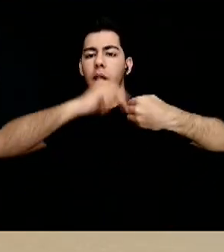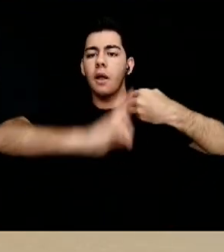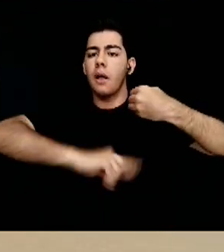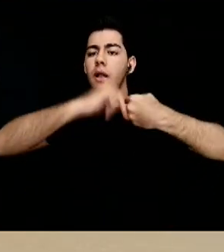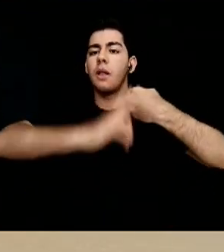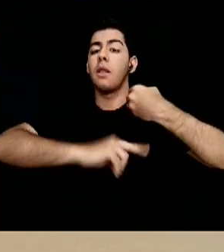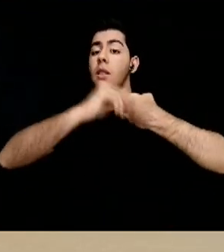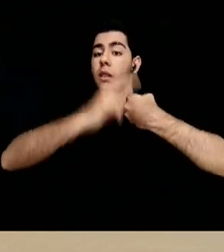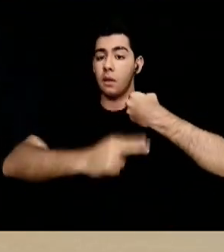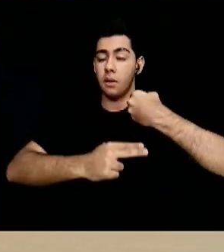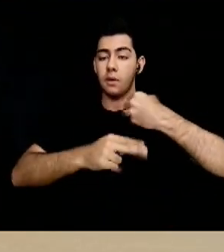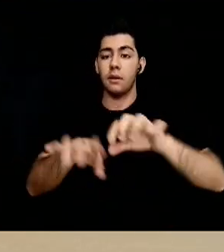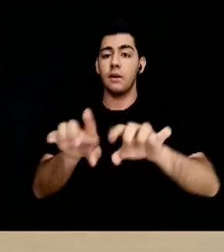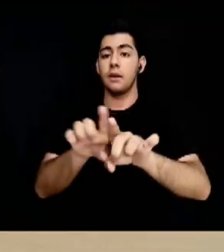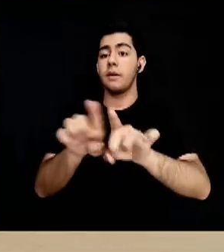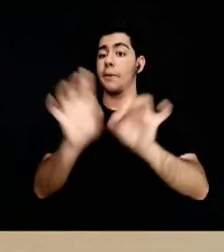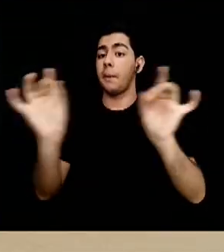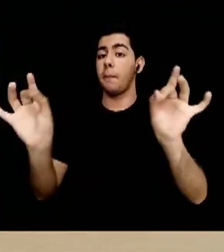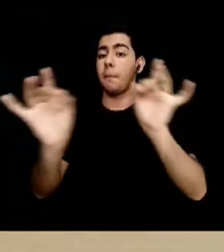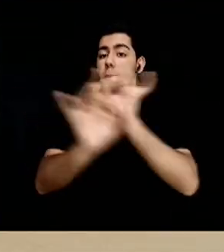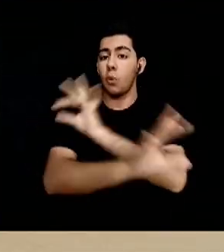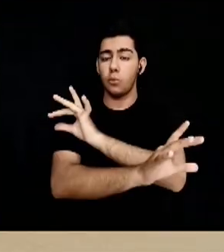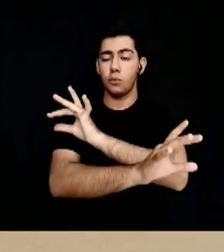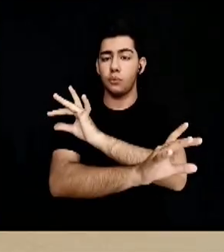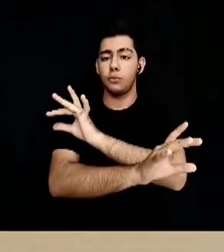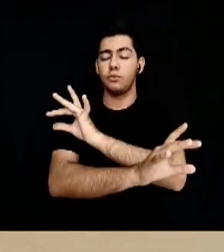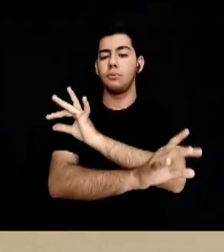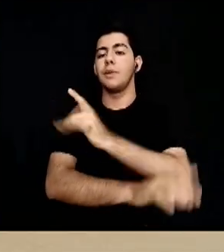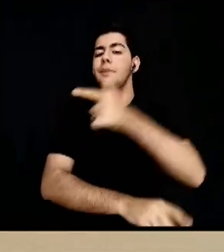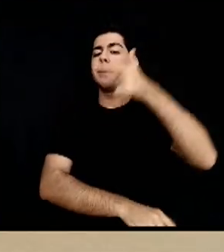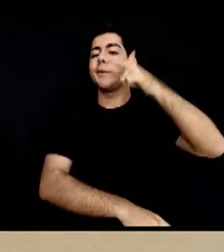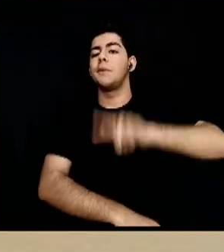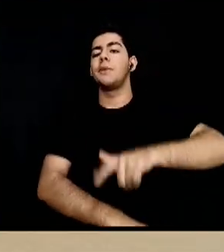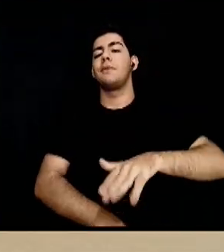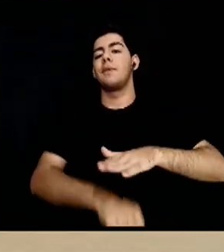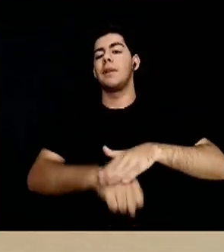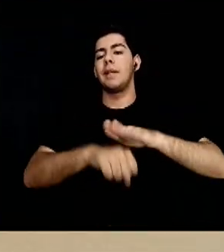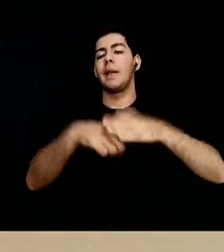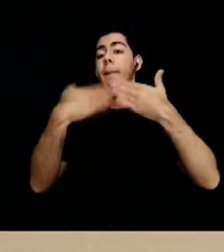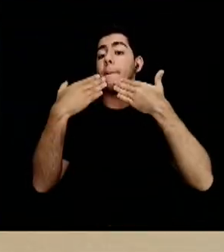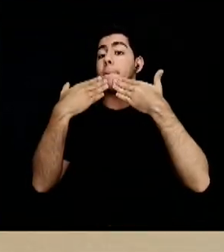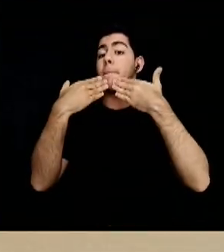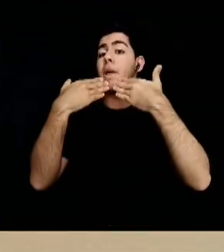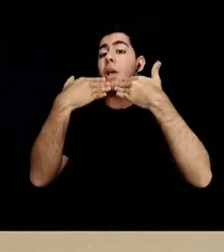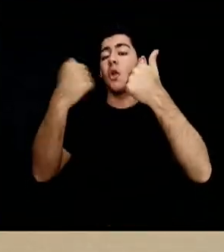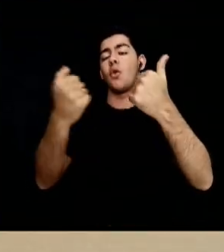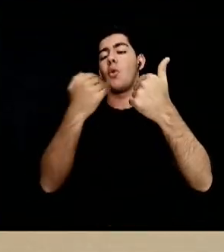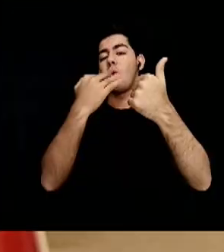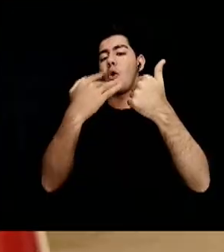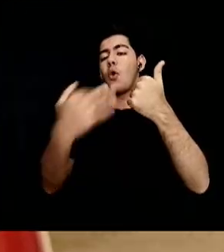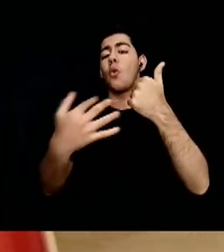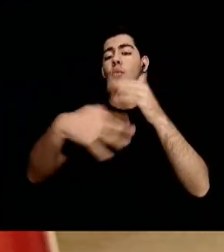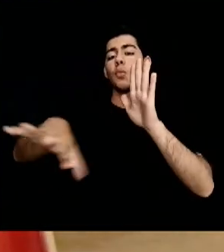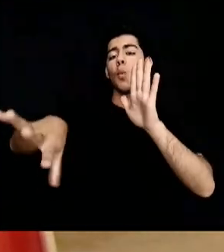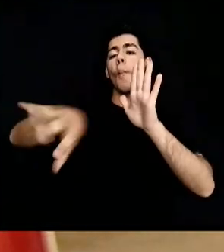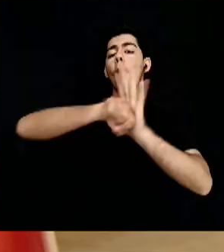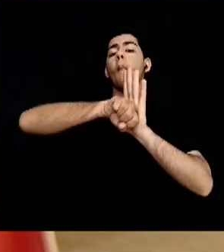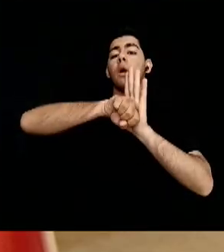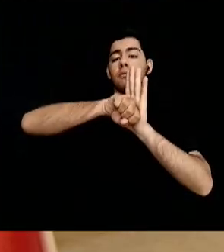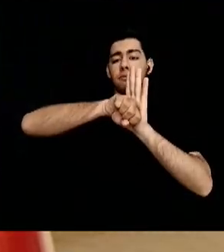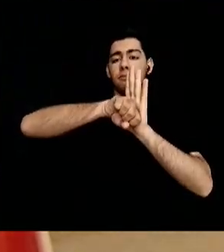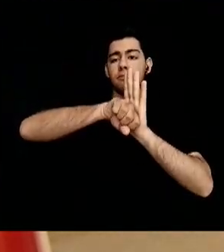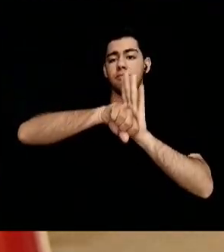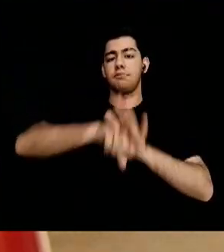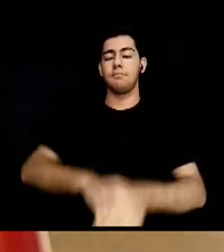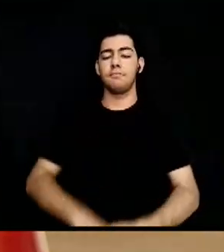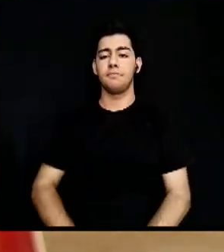base seladora para ele poder receber novas cores. Isso mesmo. E aí ela forma uma